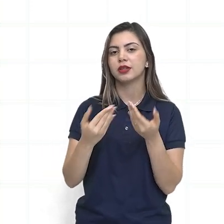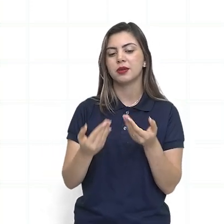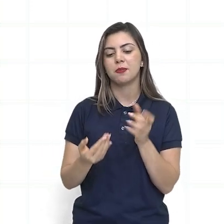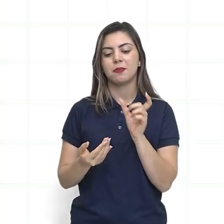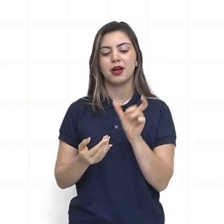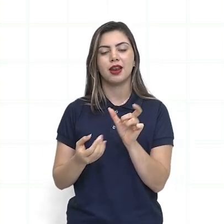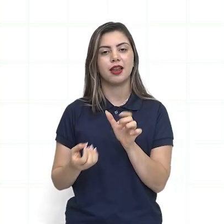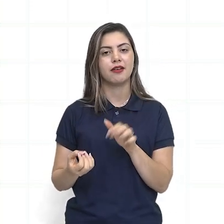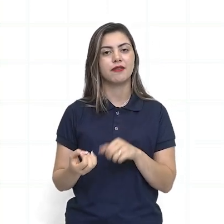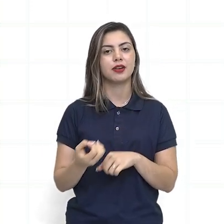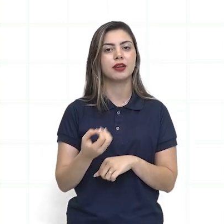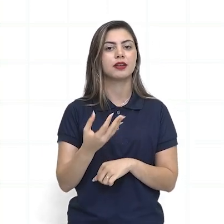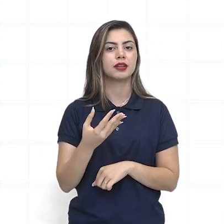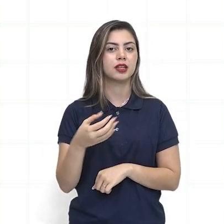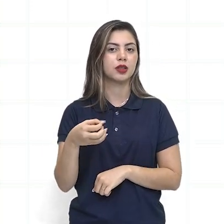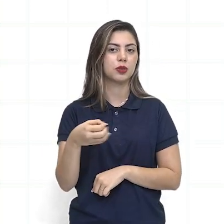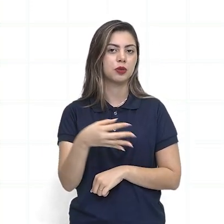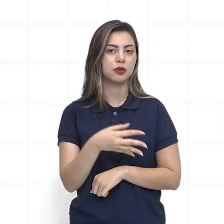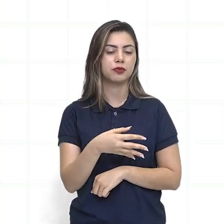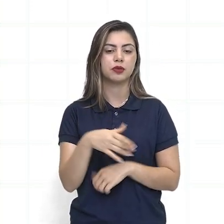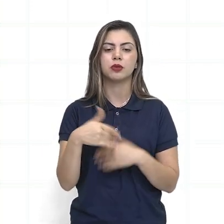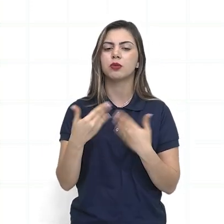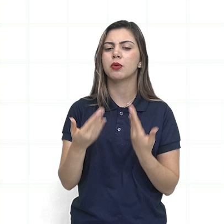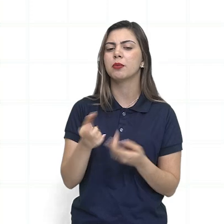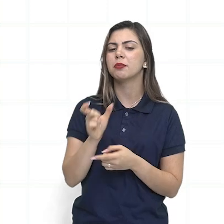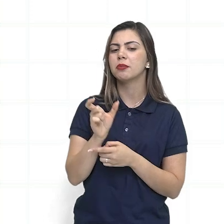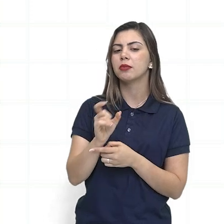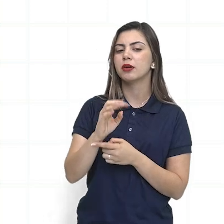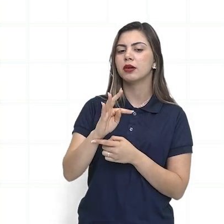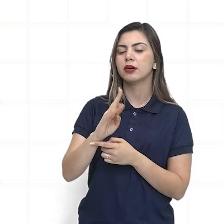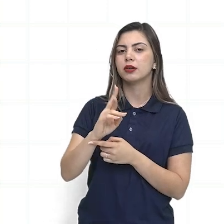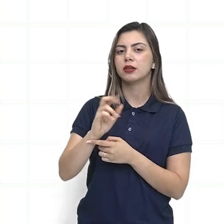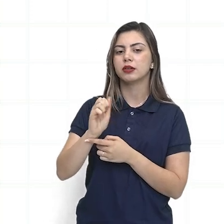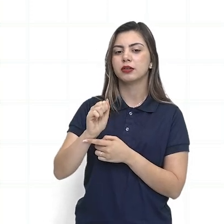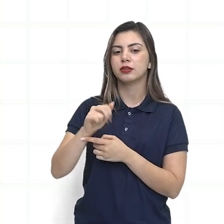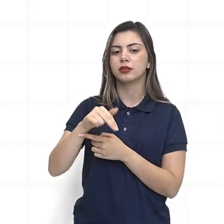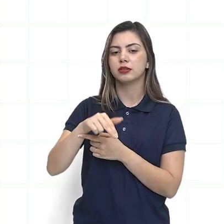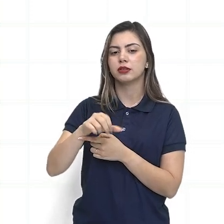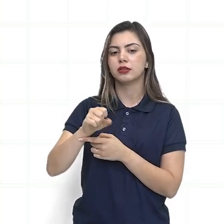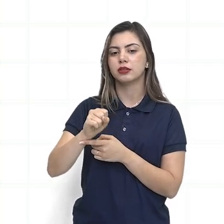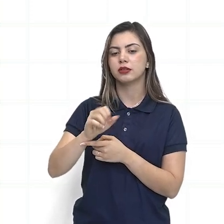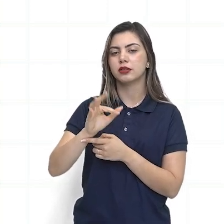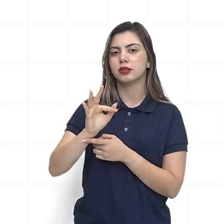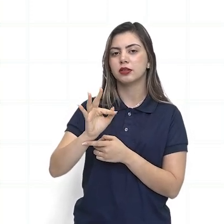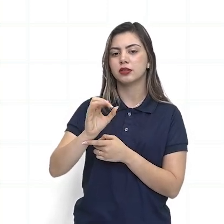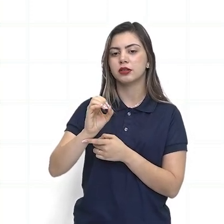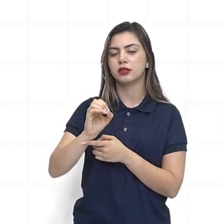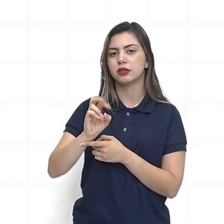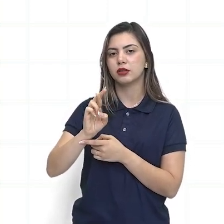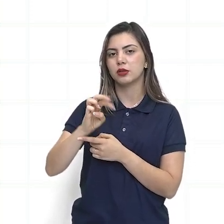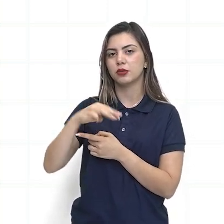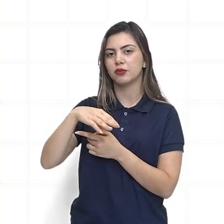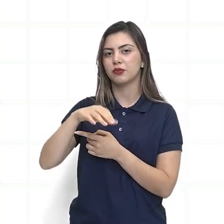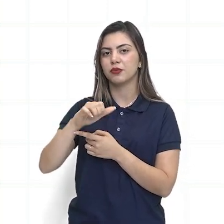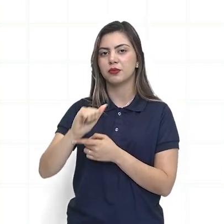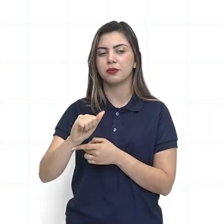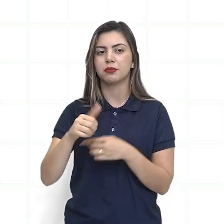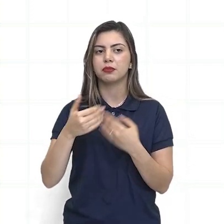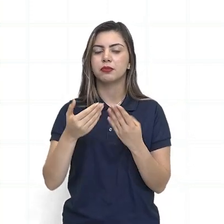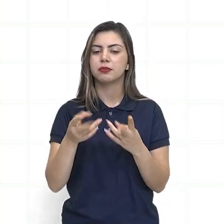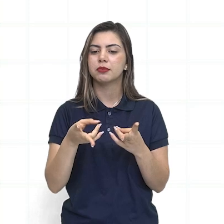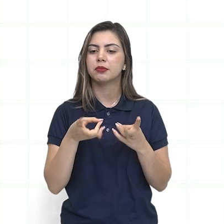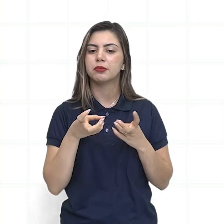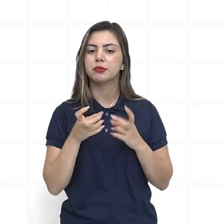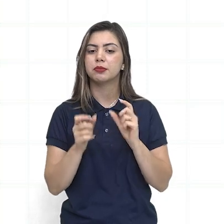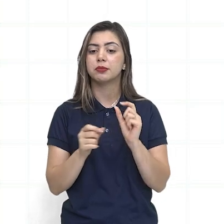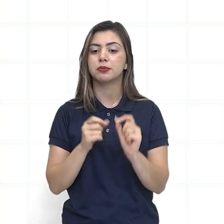nova palavra. Qual é a palavra? A palavra transforma. Note aqui